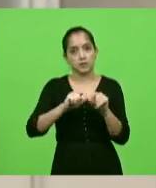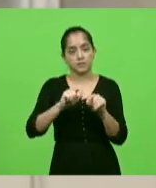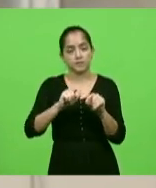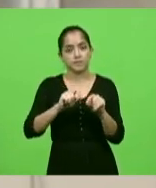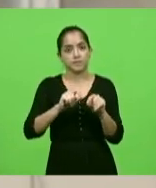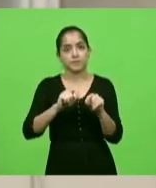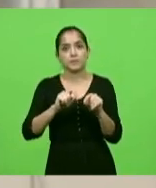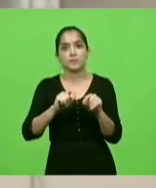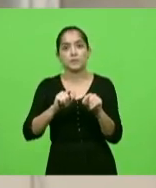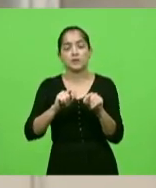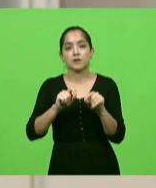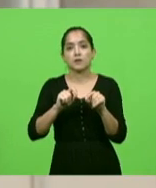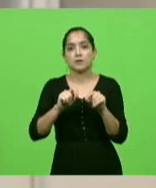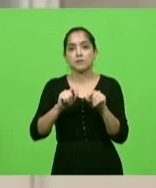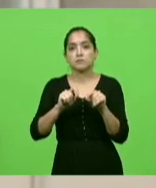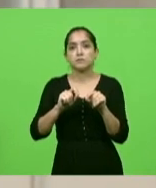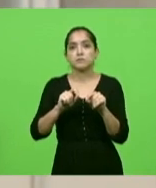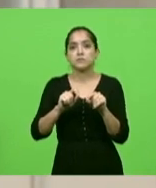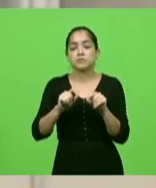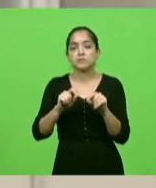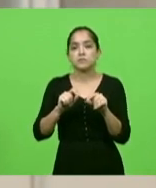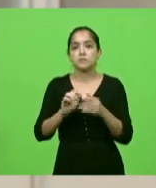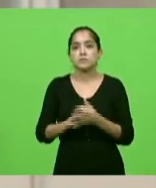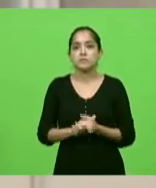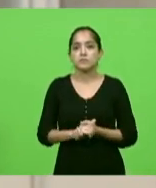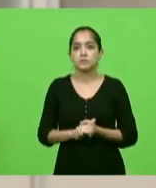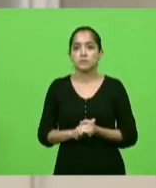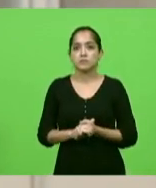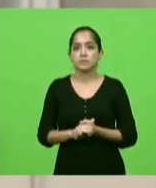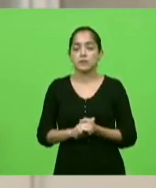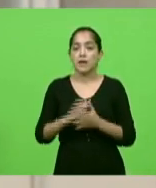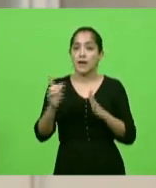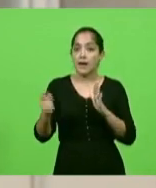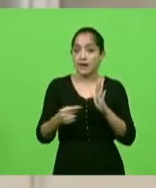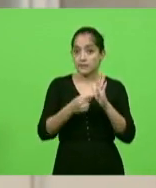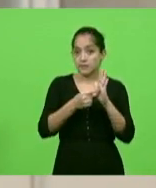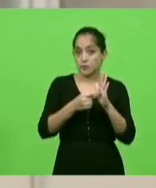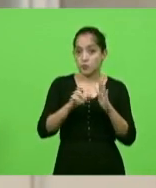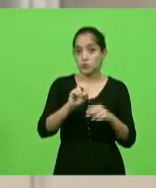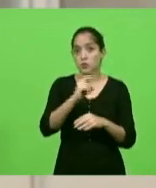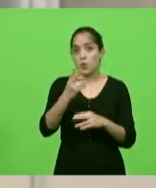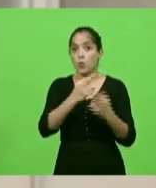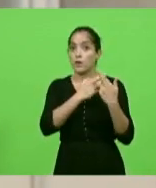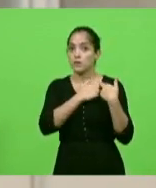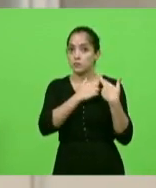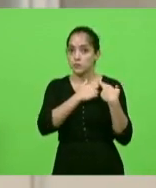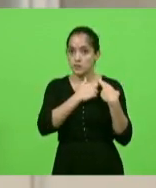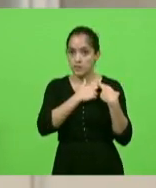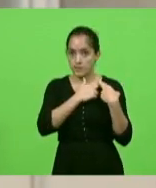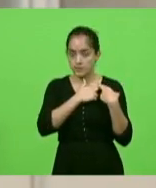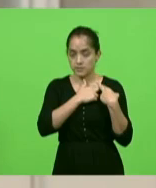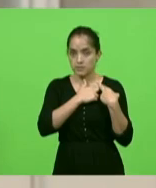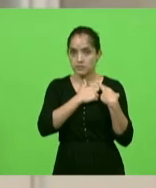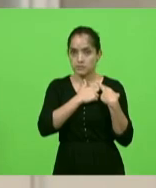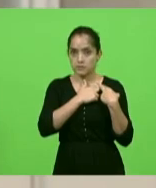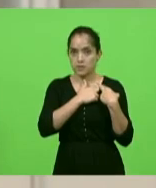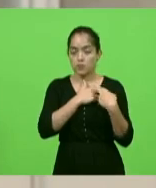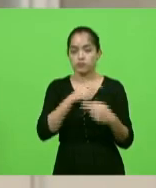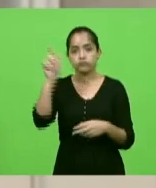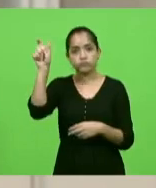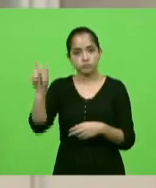e aqui e não se a denúncia o a responsabilização do